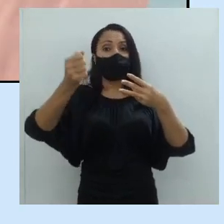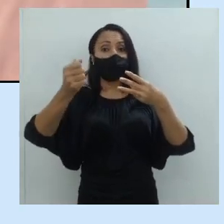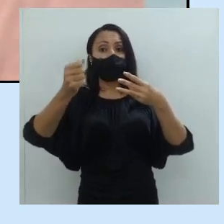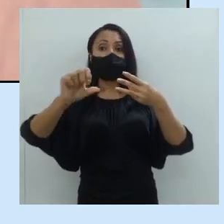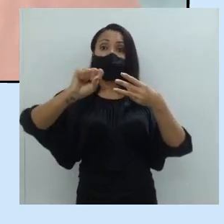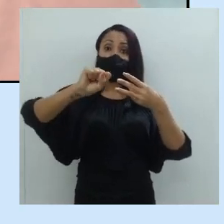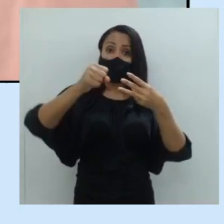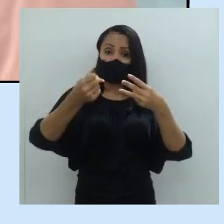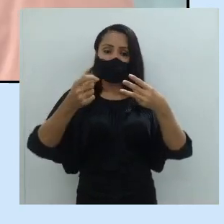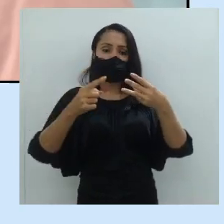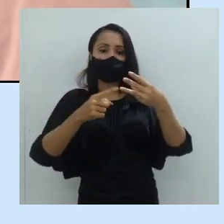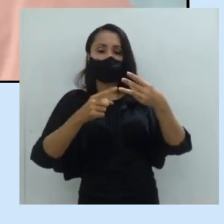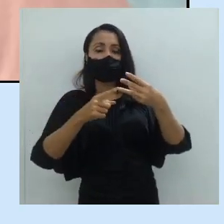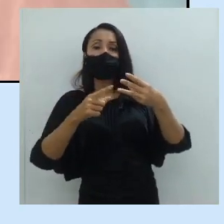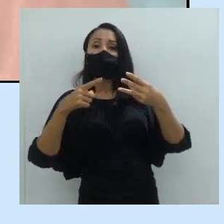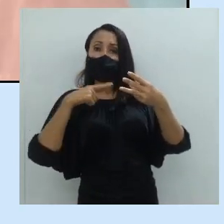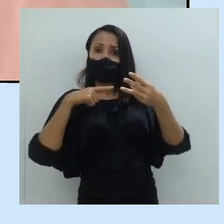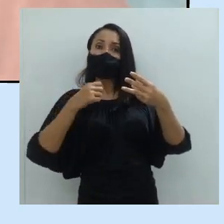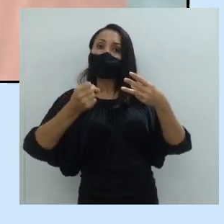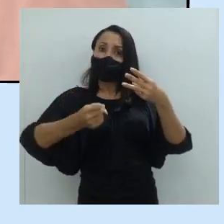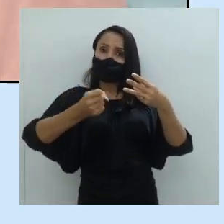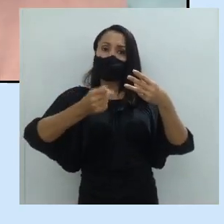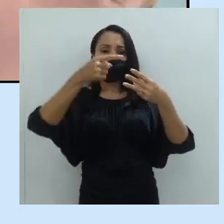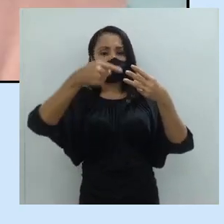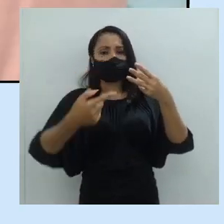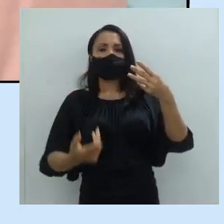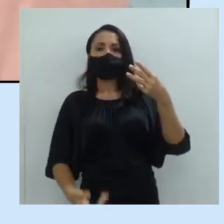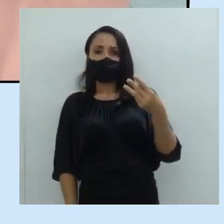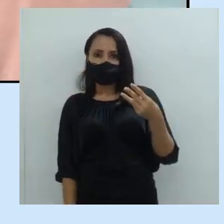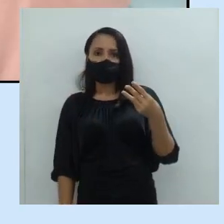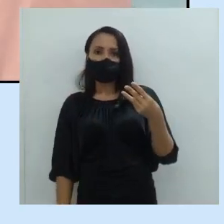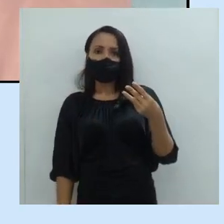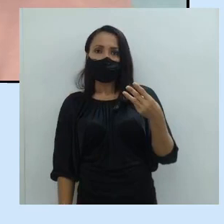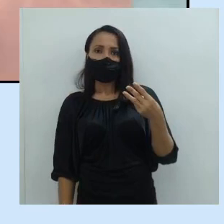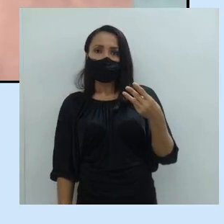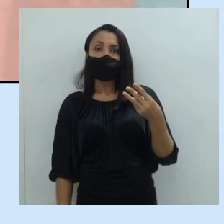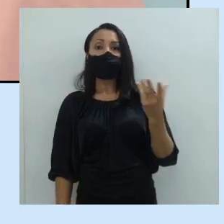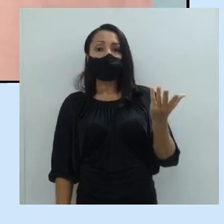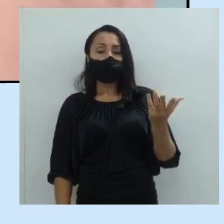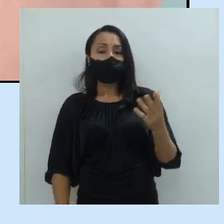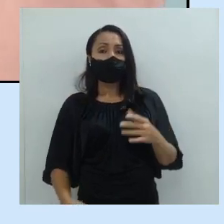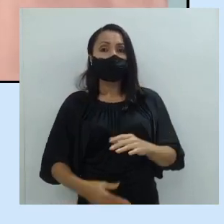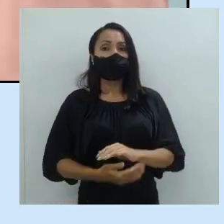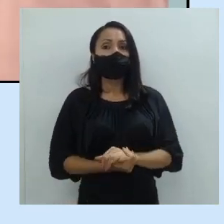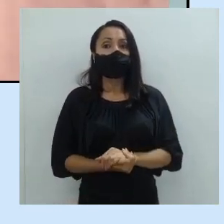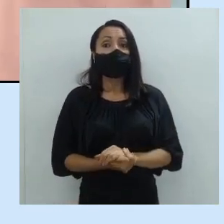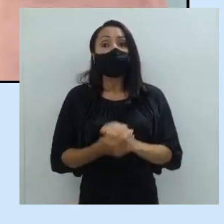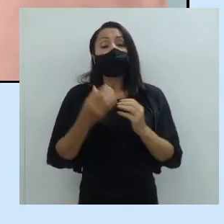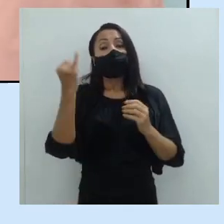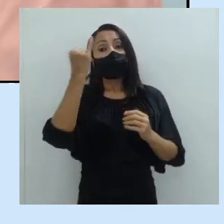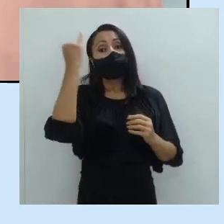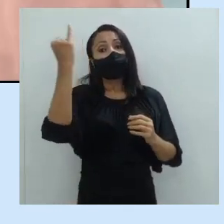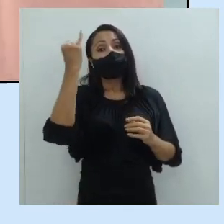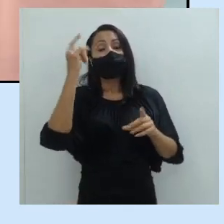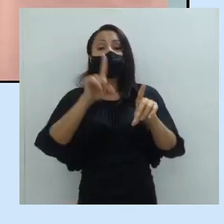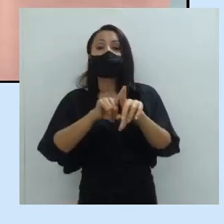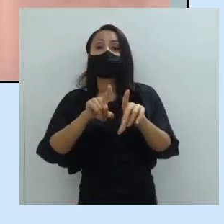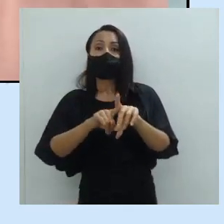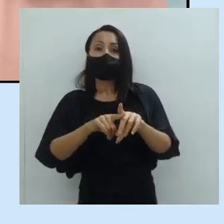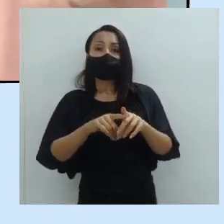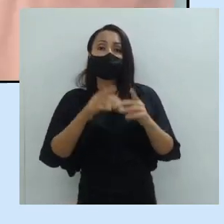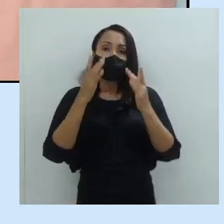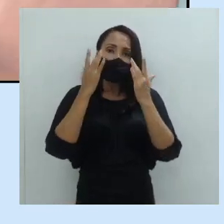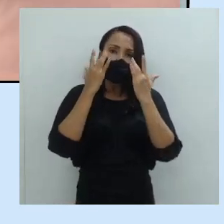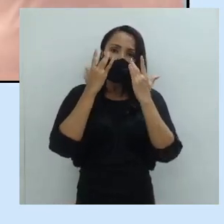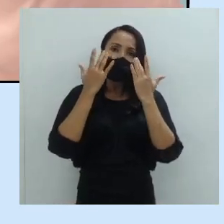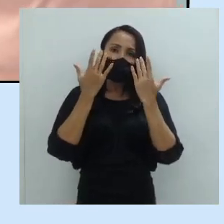quebrou, ela possui um carro. Então preste bem atenção, isso é pressuposto. Uma coisa importante, pode observar,